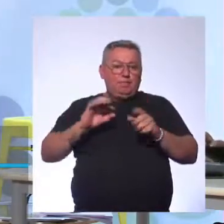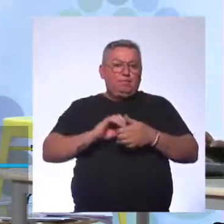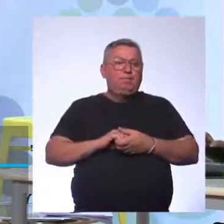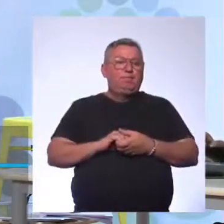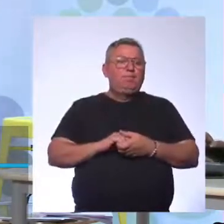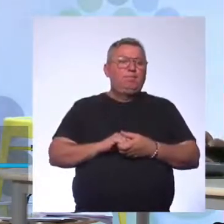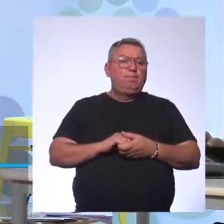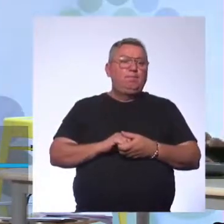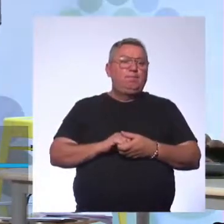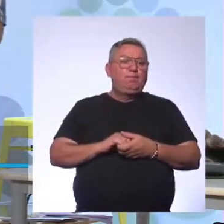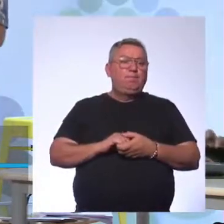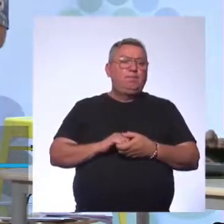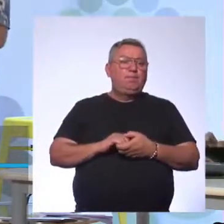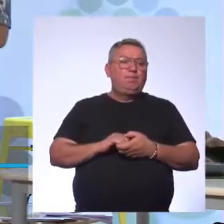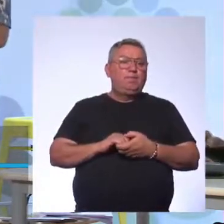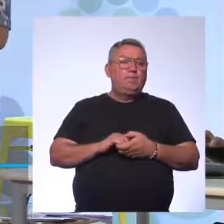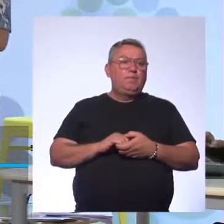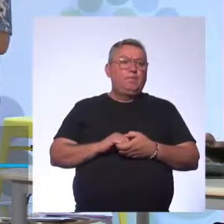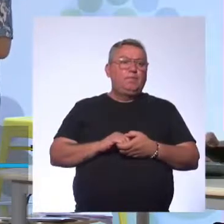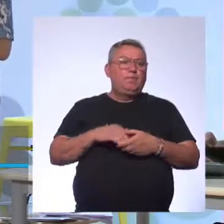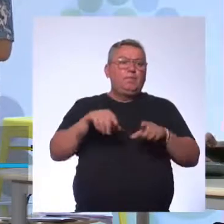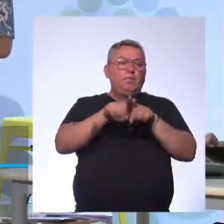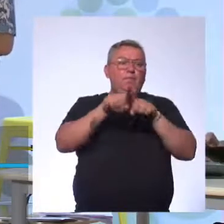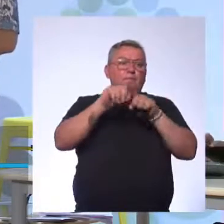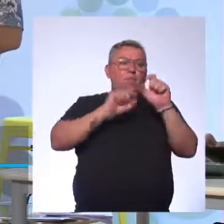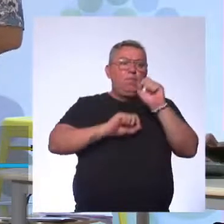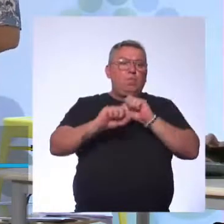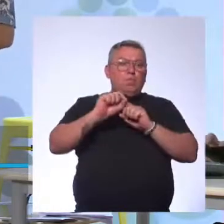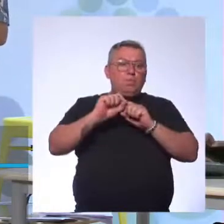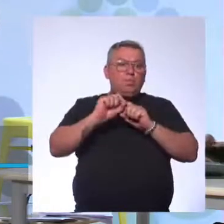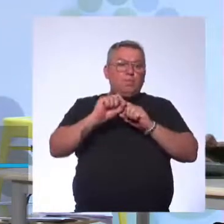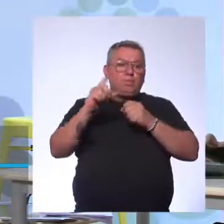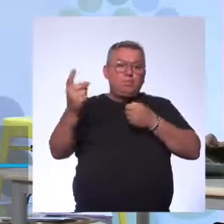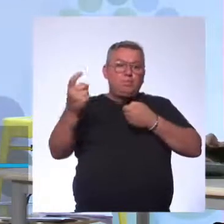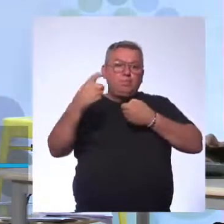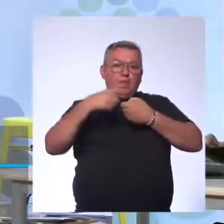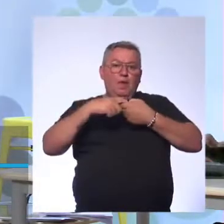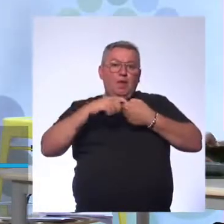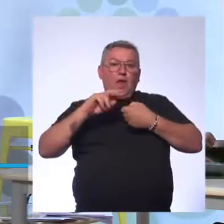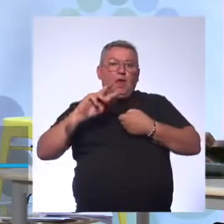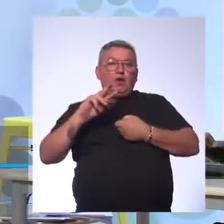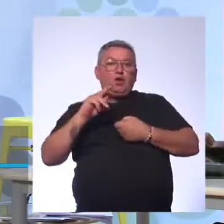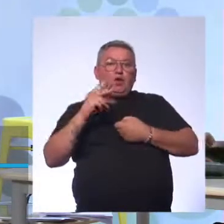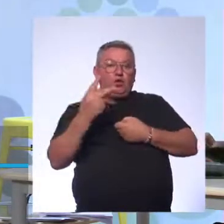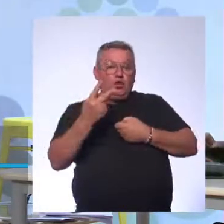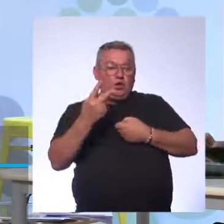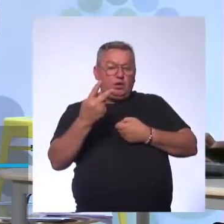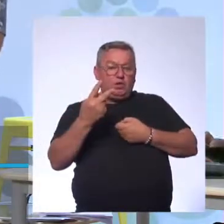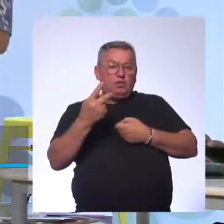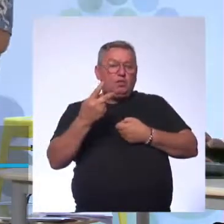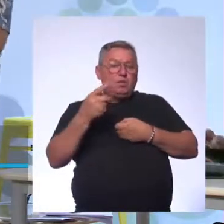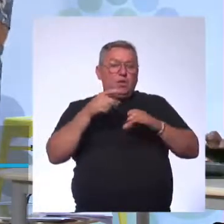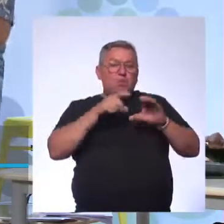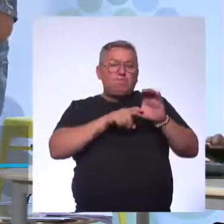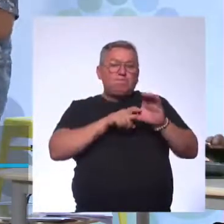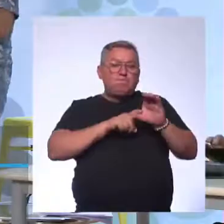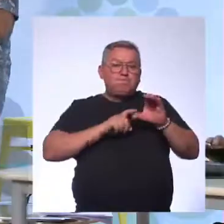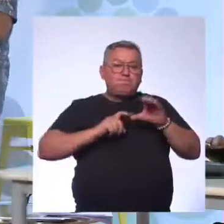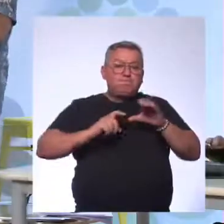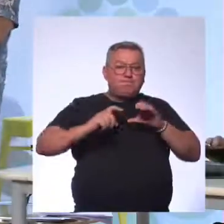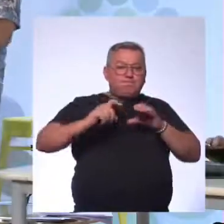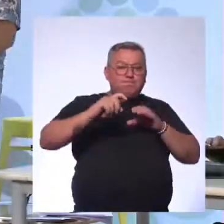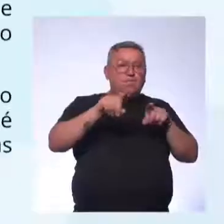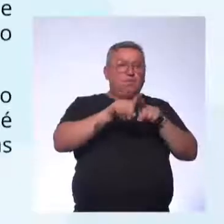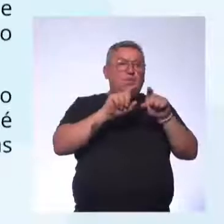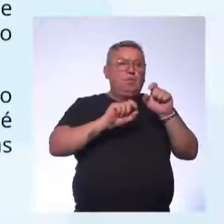OK aí nós temos a ligação de hidrogênio portanto as ligações